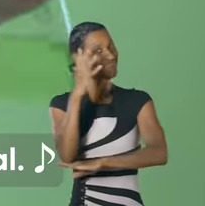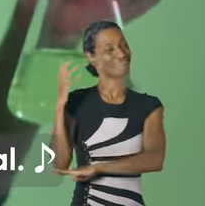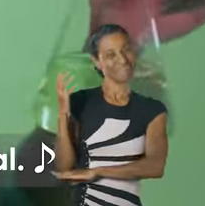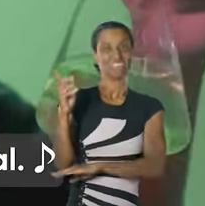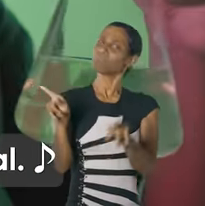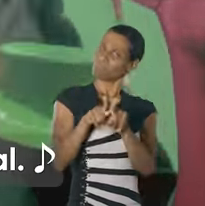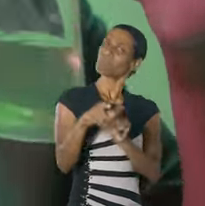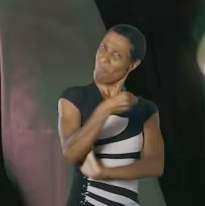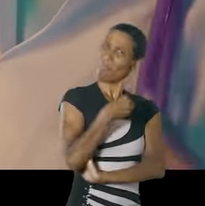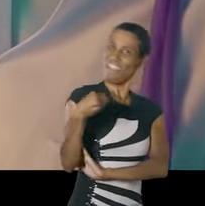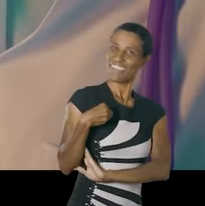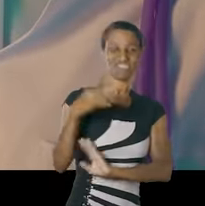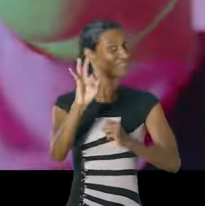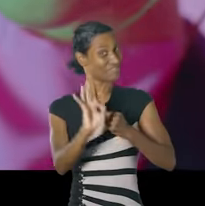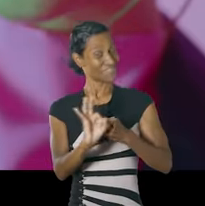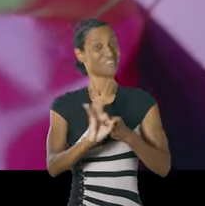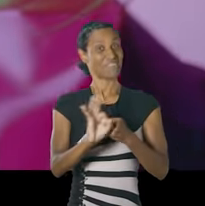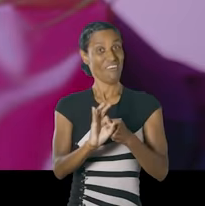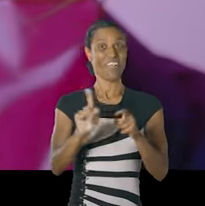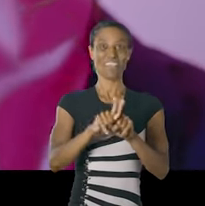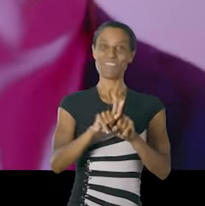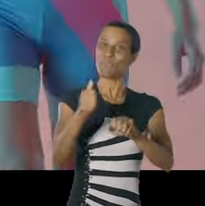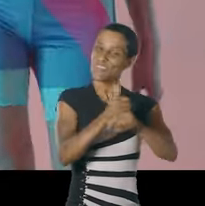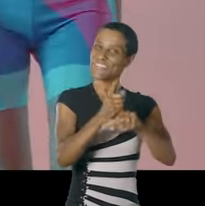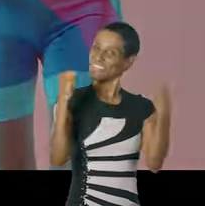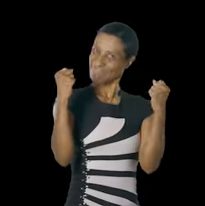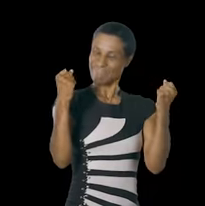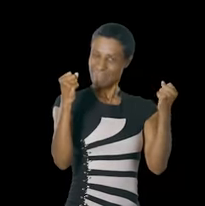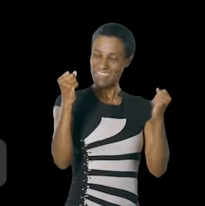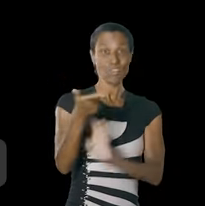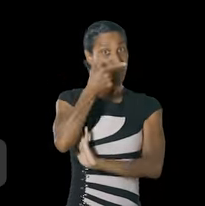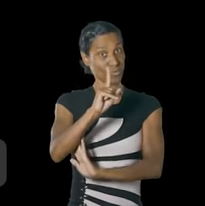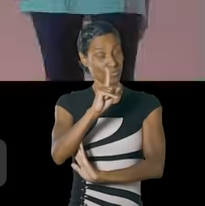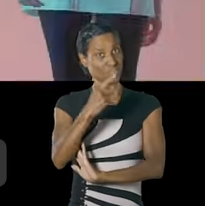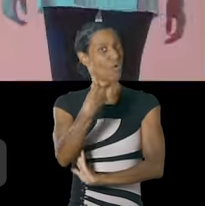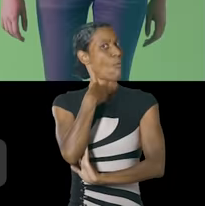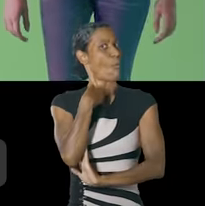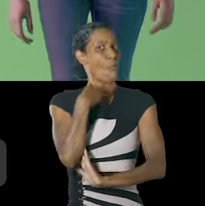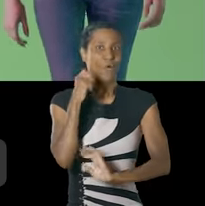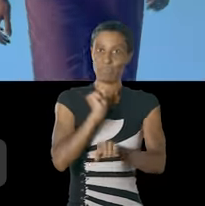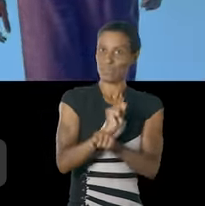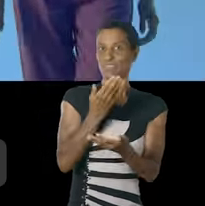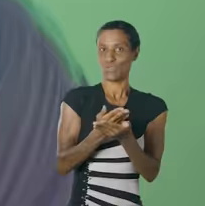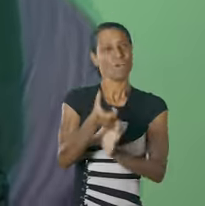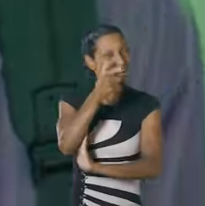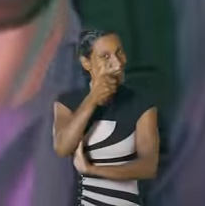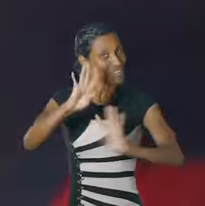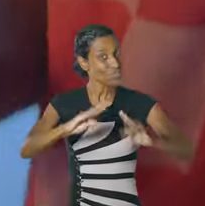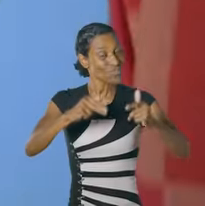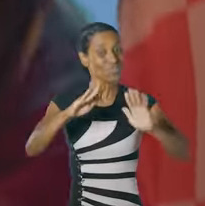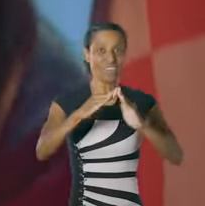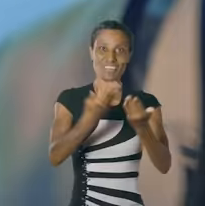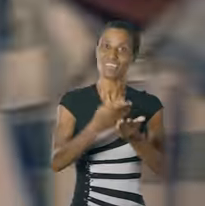engenheiro ambiental. Quem sabe um médico, advogado ou um grande personal. Pra se dar bem, o rolê é não parar de estudar. Se